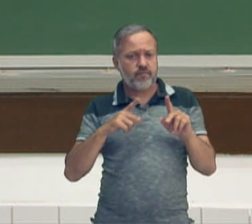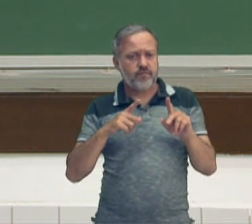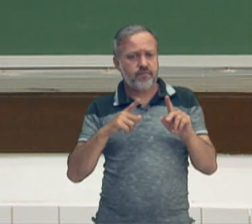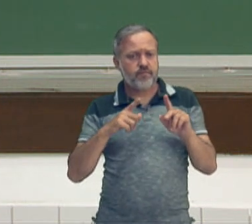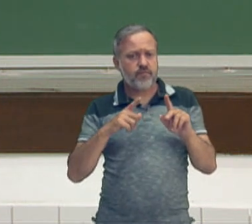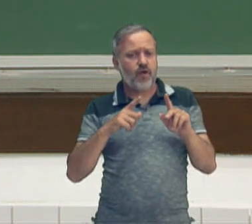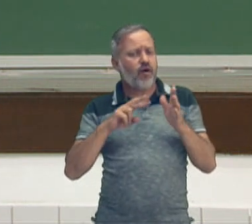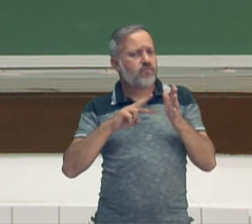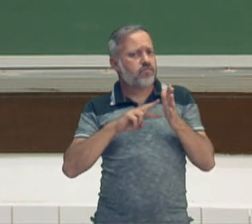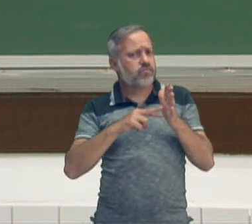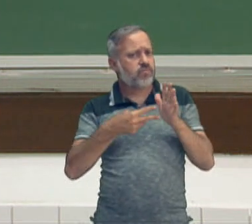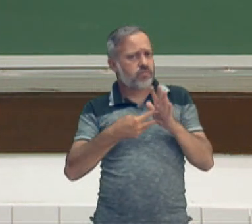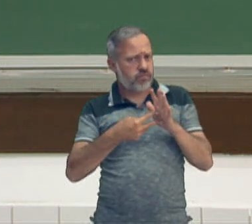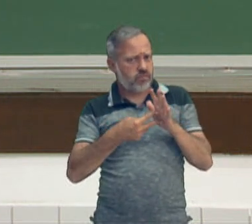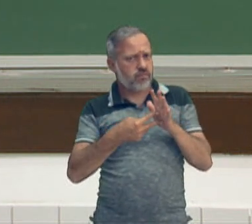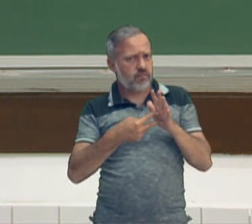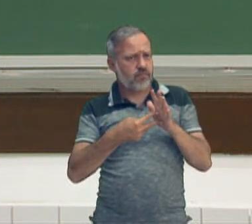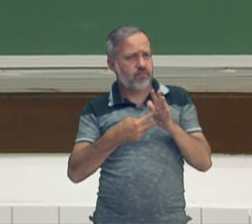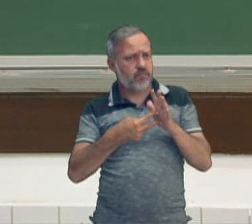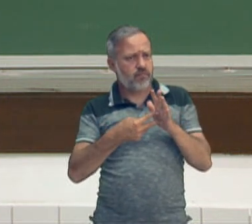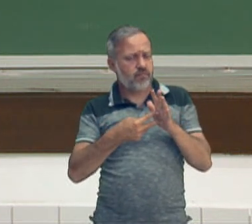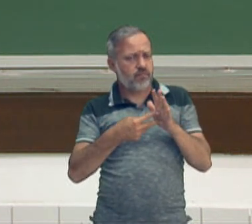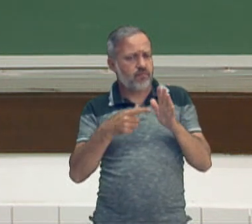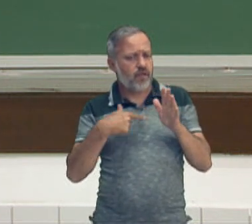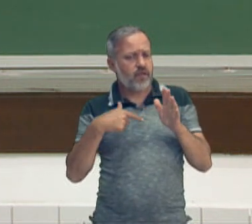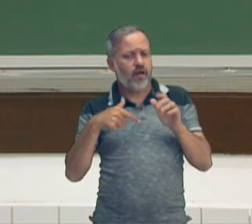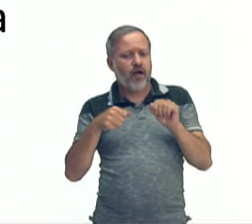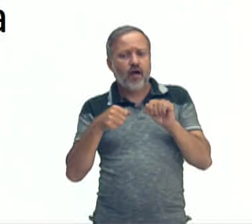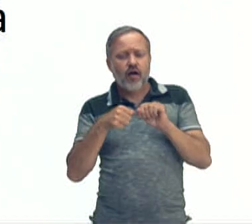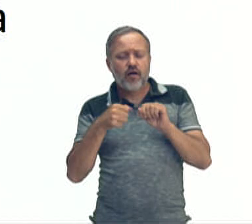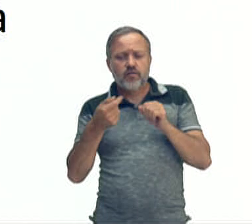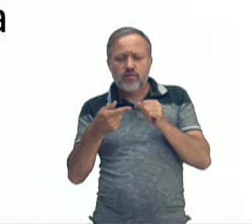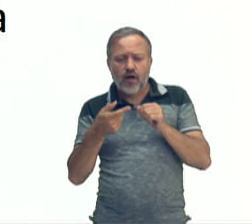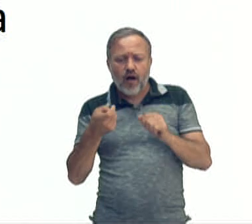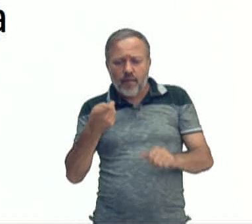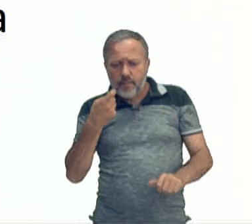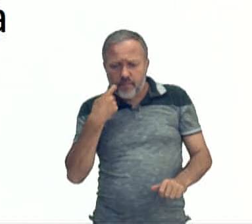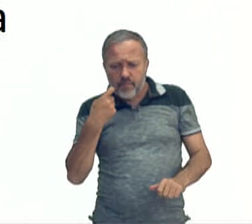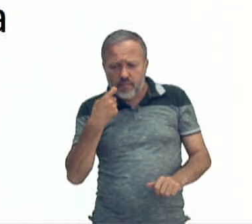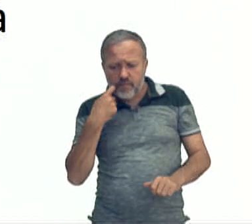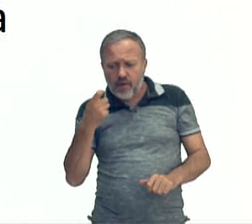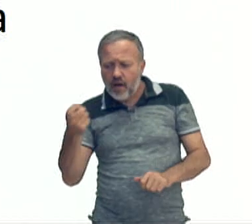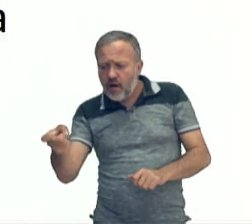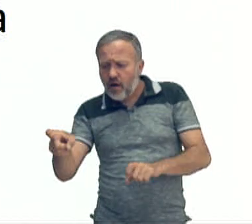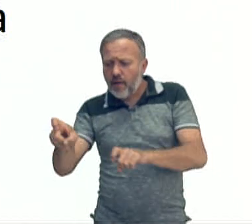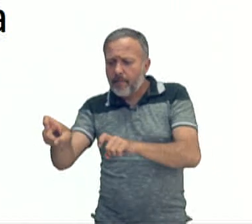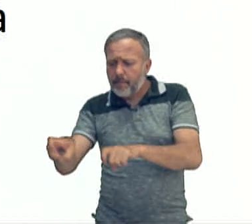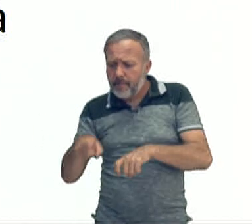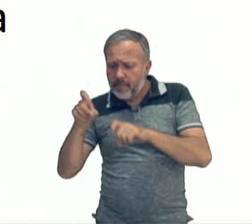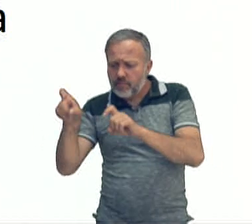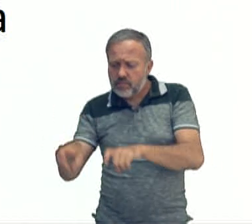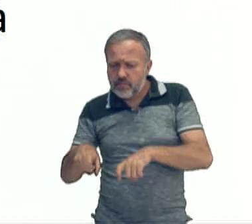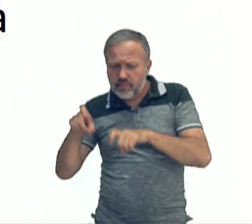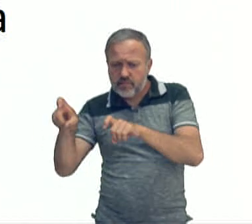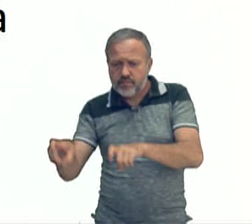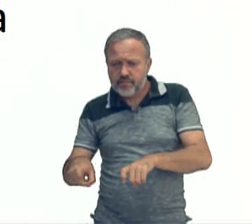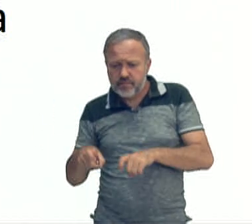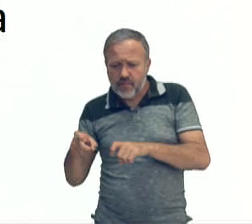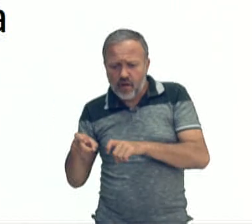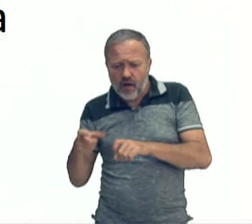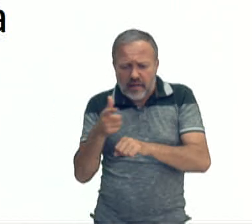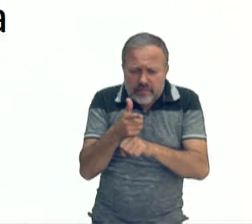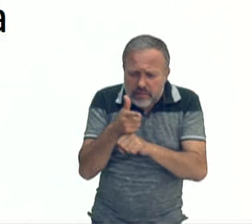né? Eles viviam da caça, da pesca, da agricultura, ok?